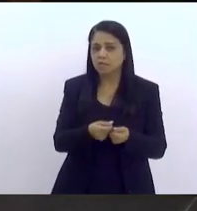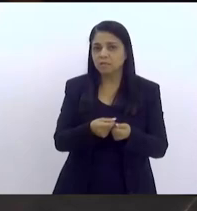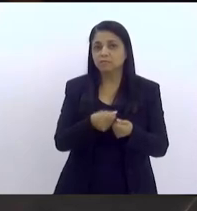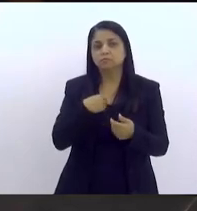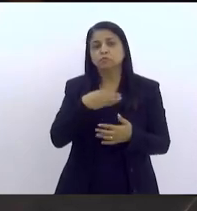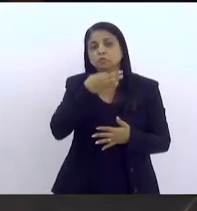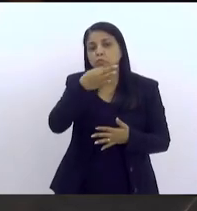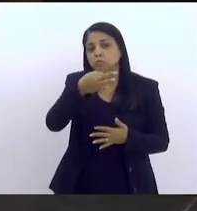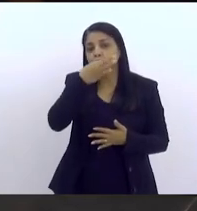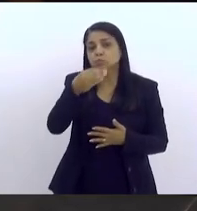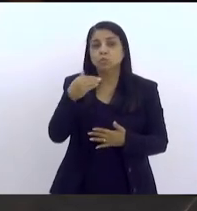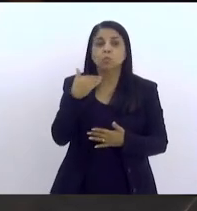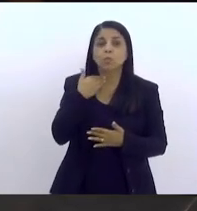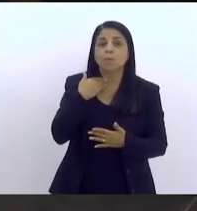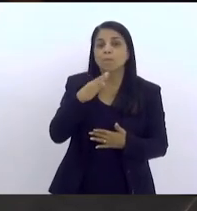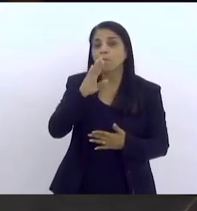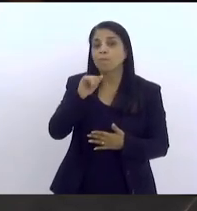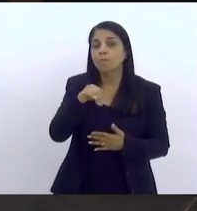banco